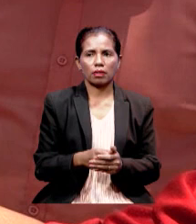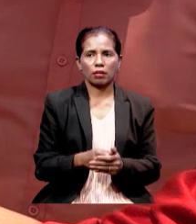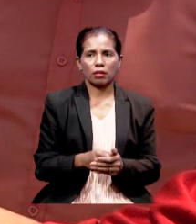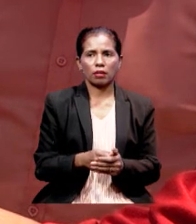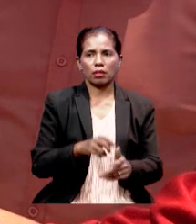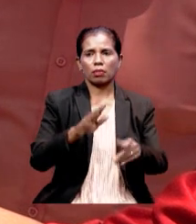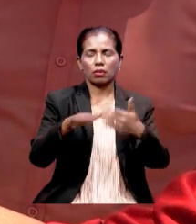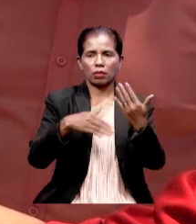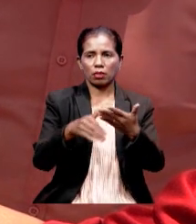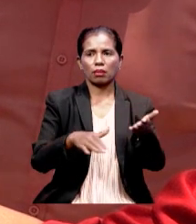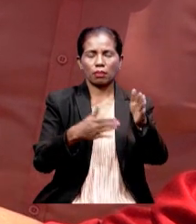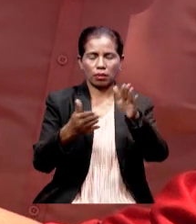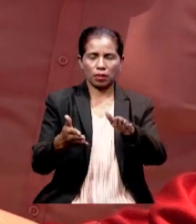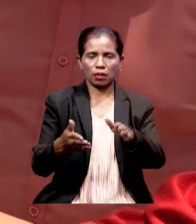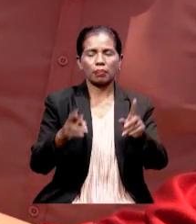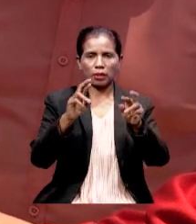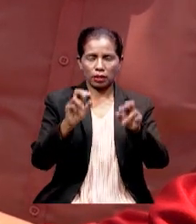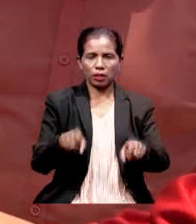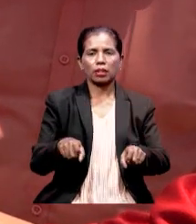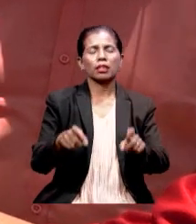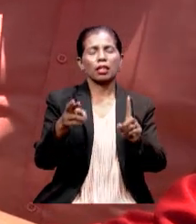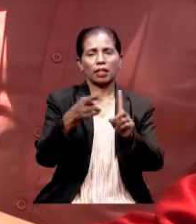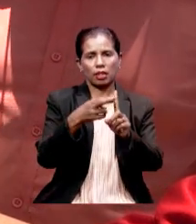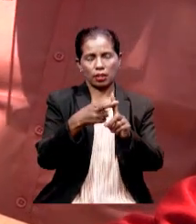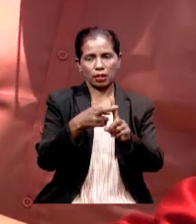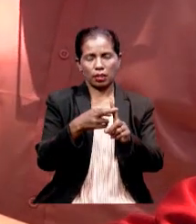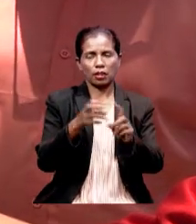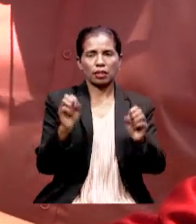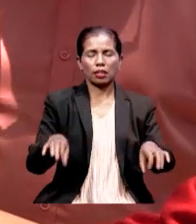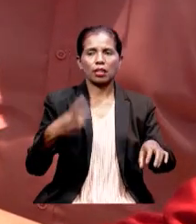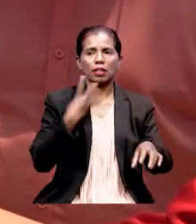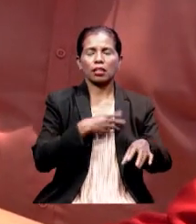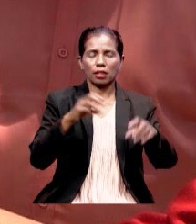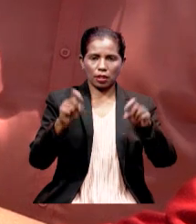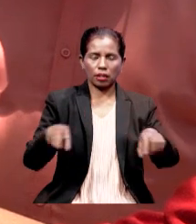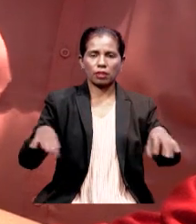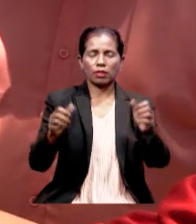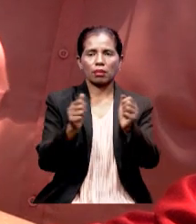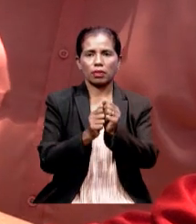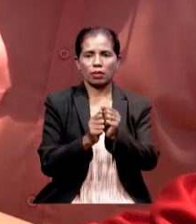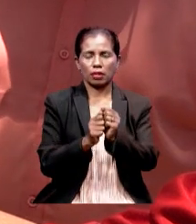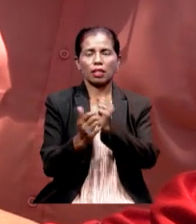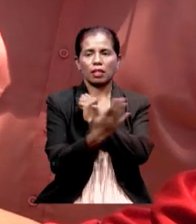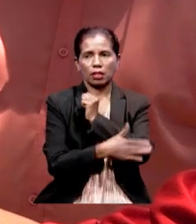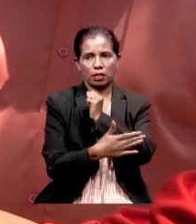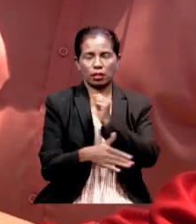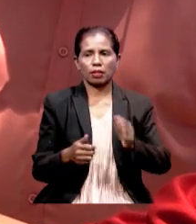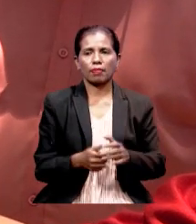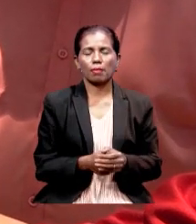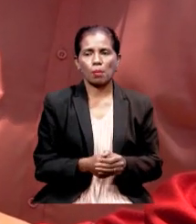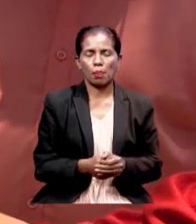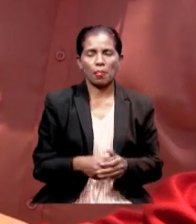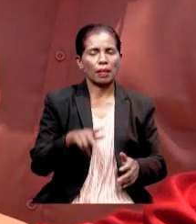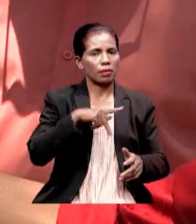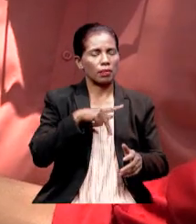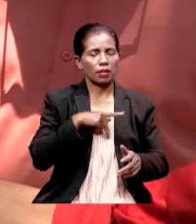e moto tu mate precisa rate to ne ita tem coopera ne nasau laos di it privado it